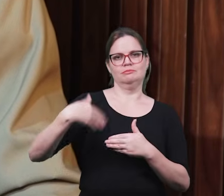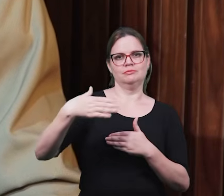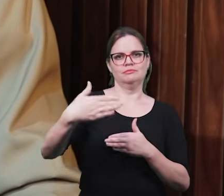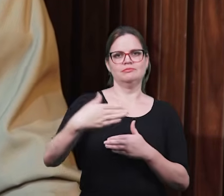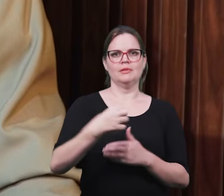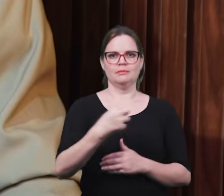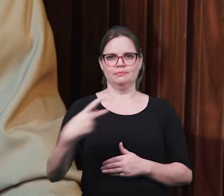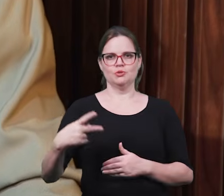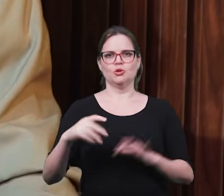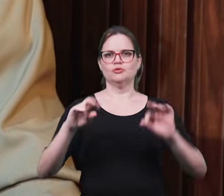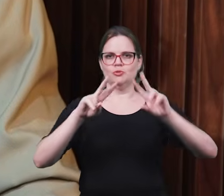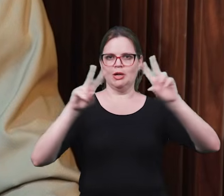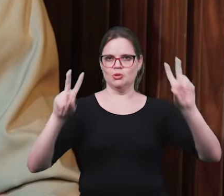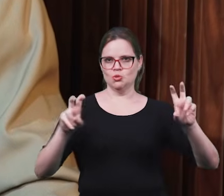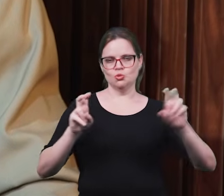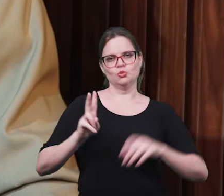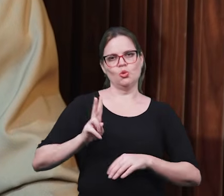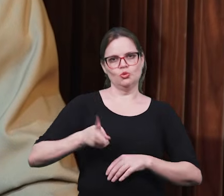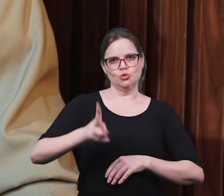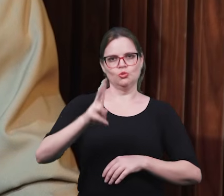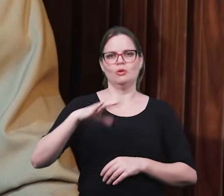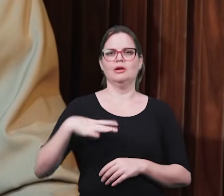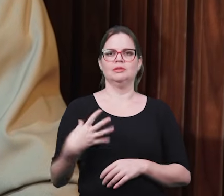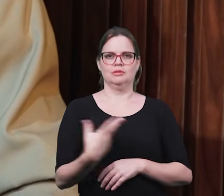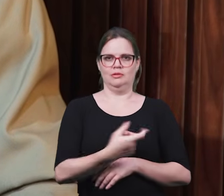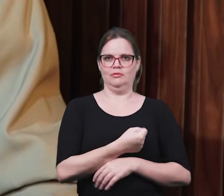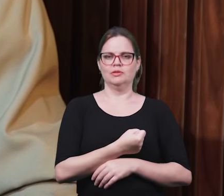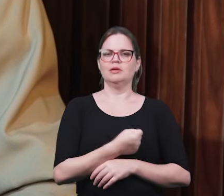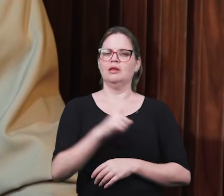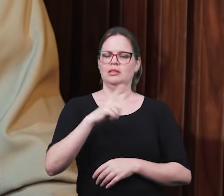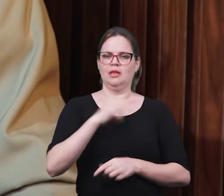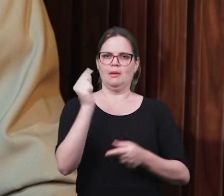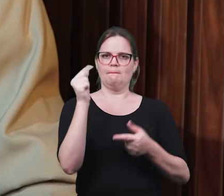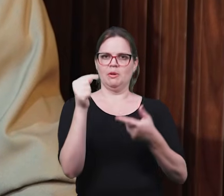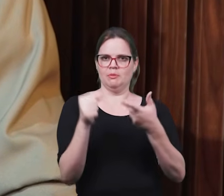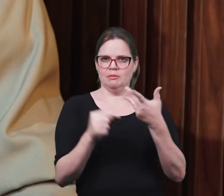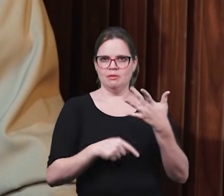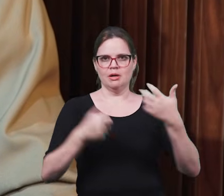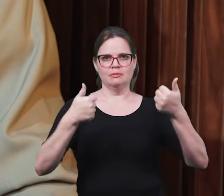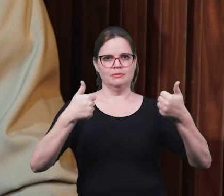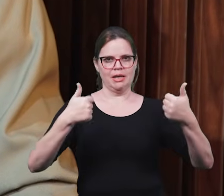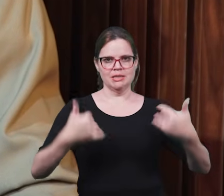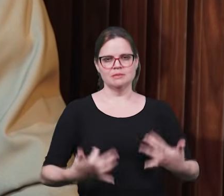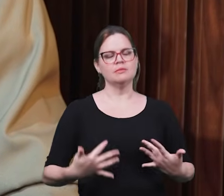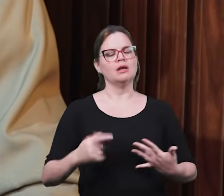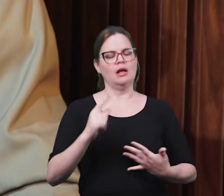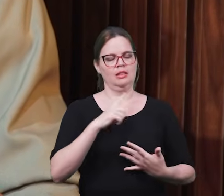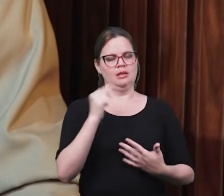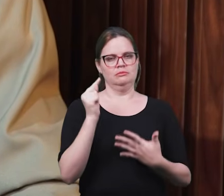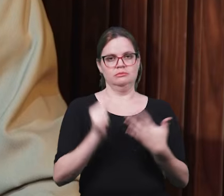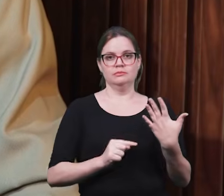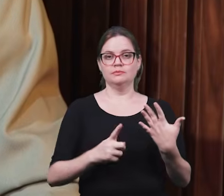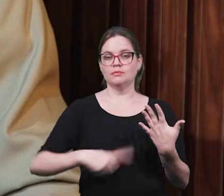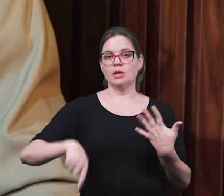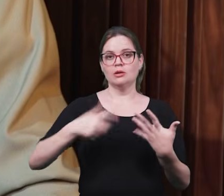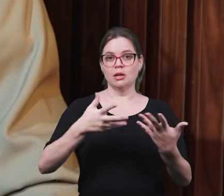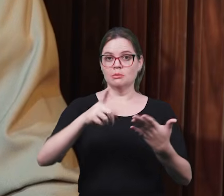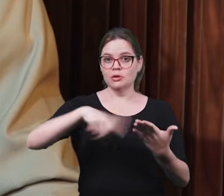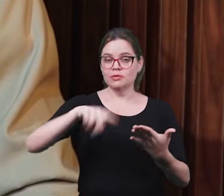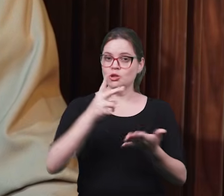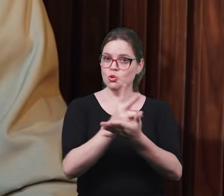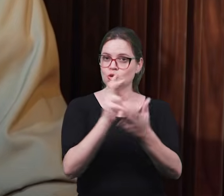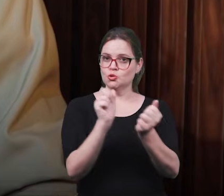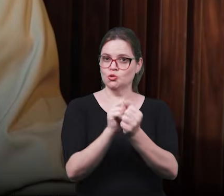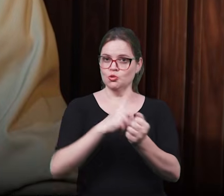Nos próximos episódios nós vamos continuar falando de salvação, há muita coisa para se falar sobre salvação e nós queremos que você